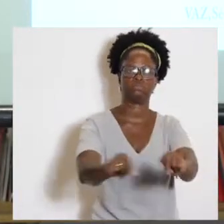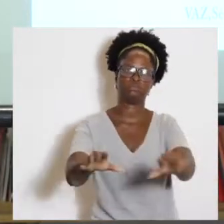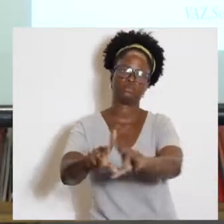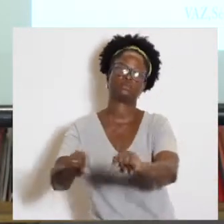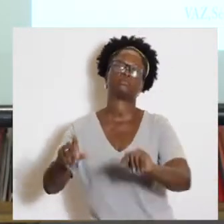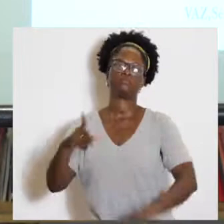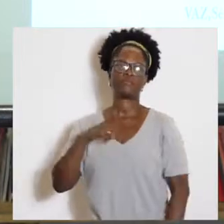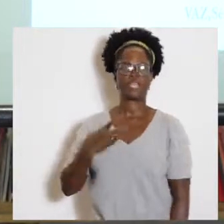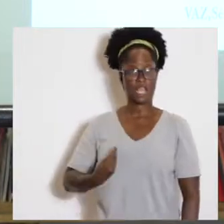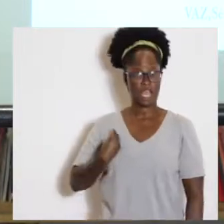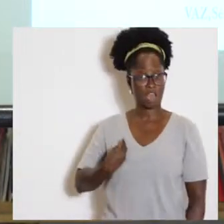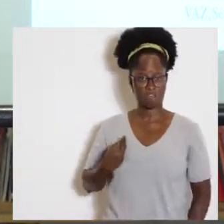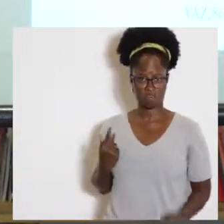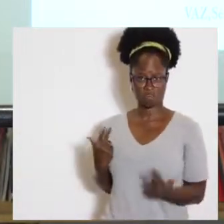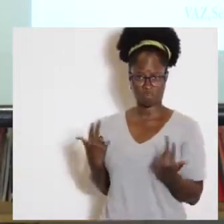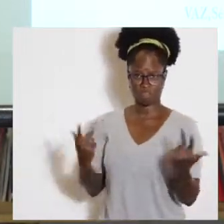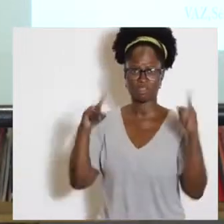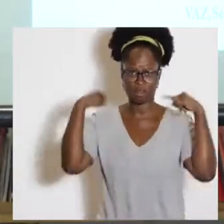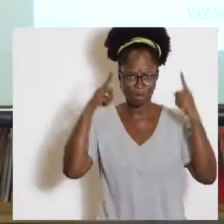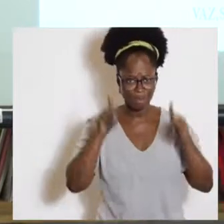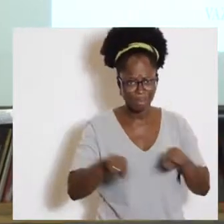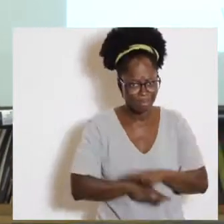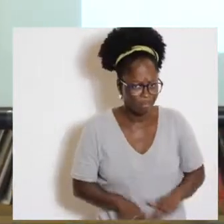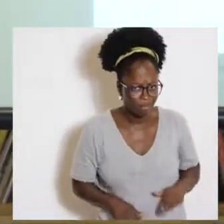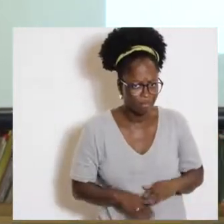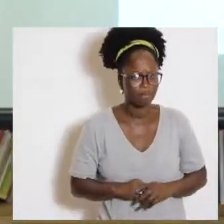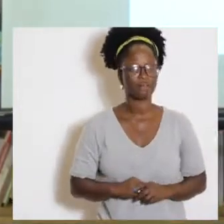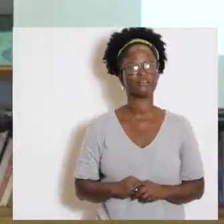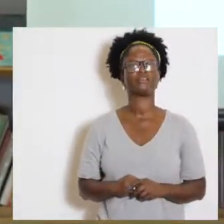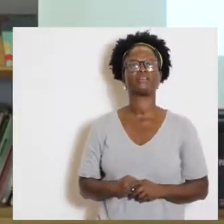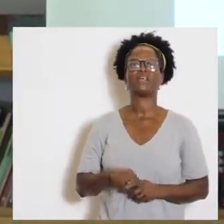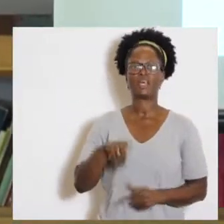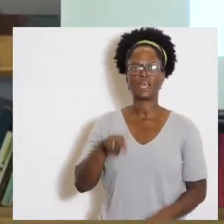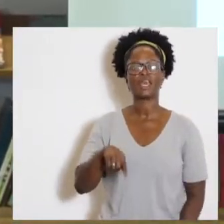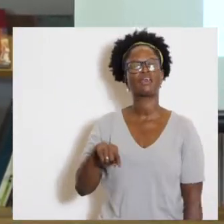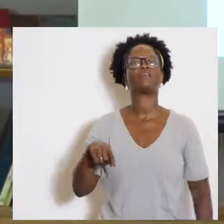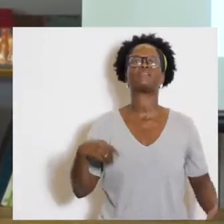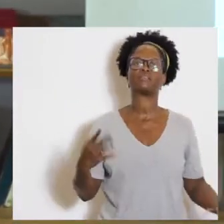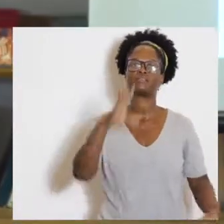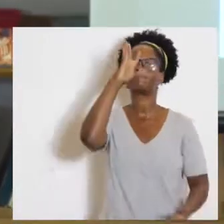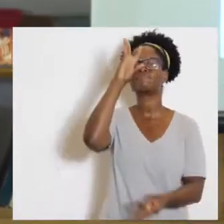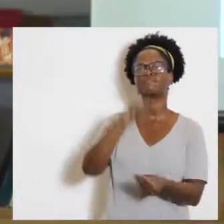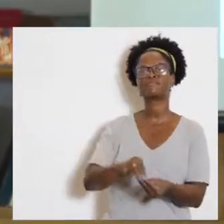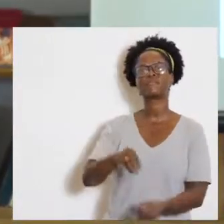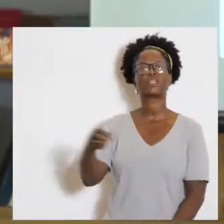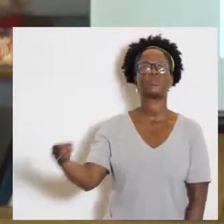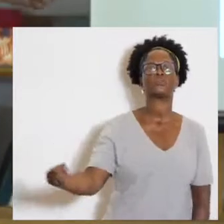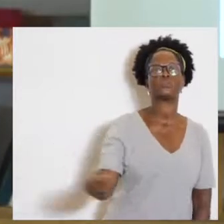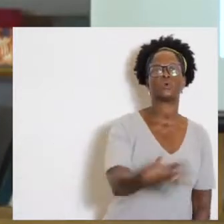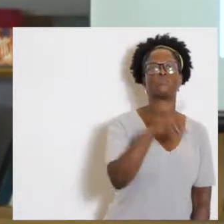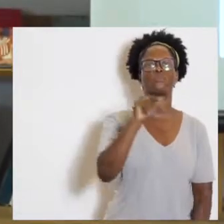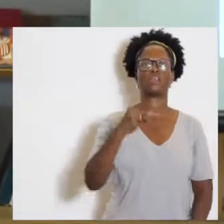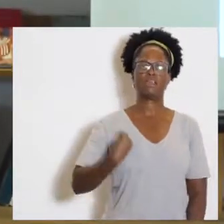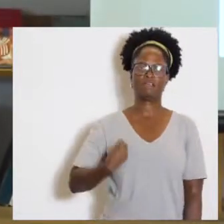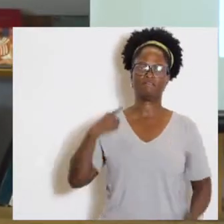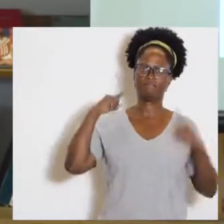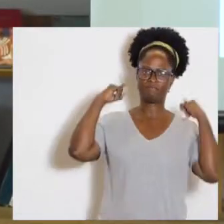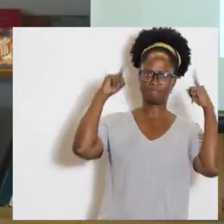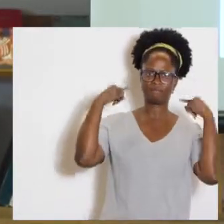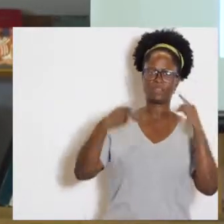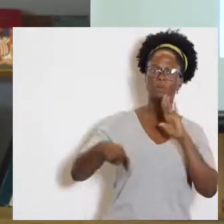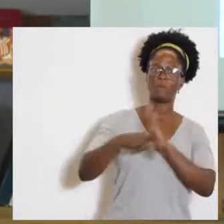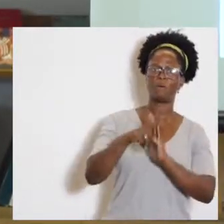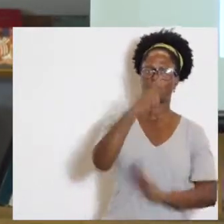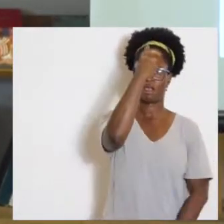a vida não é mesmo o camaro é uma nova concepção do que é a vida louca e do que a nossa própria